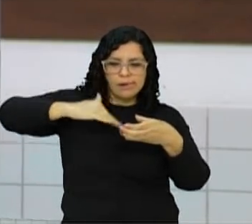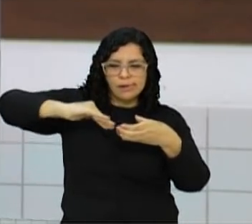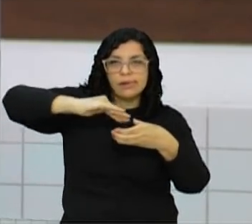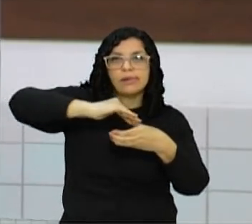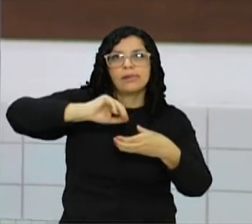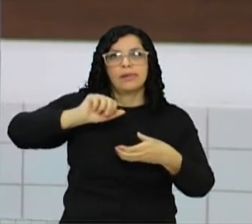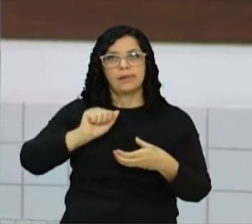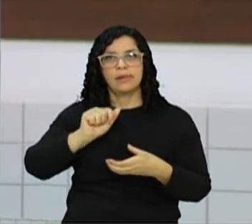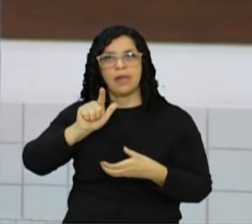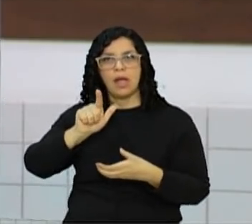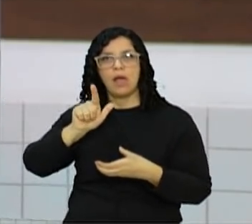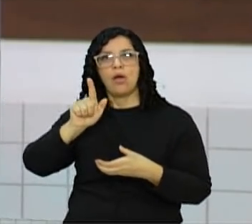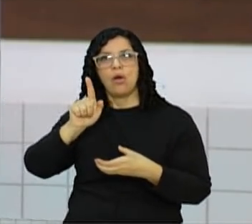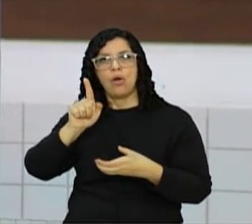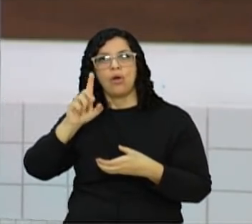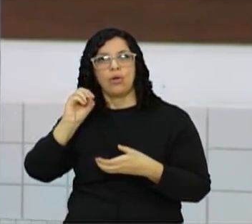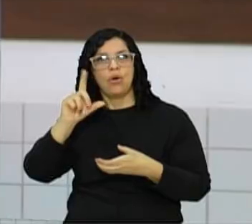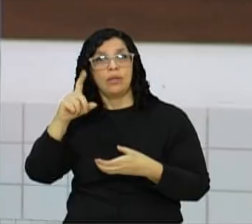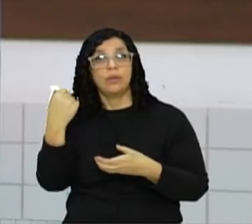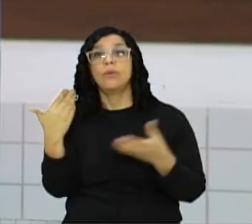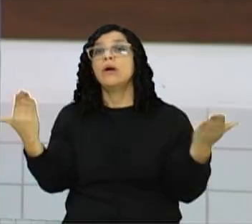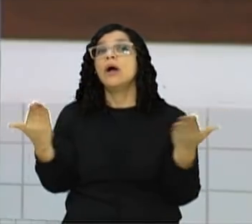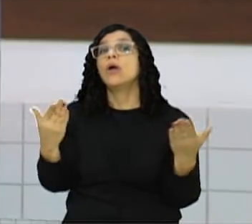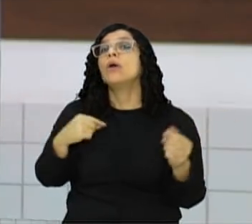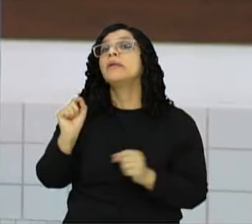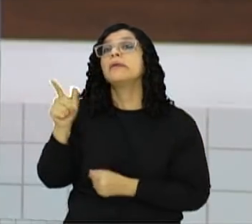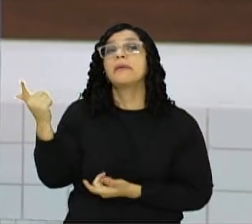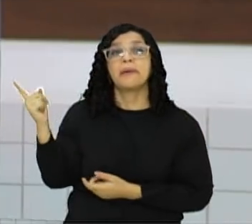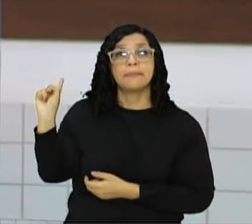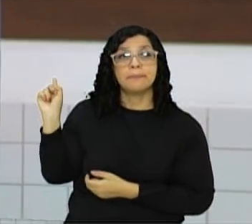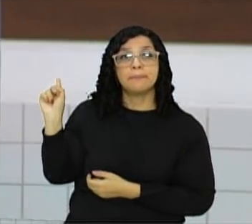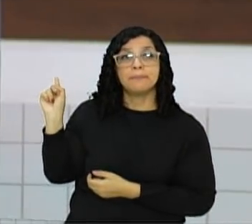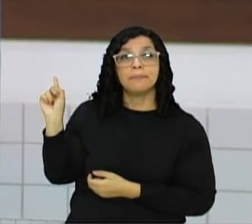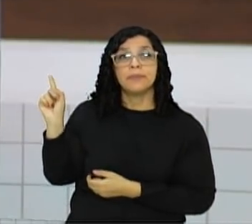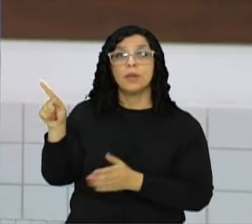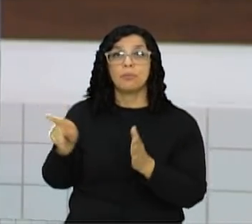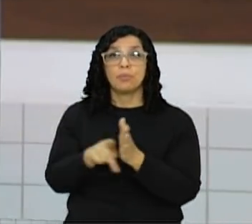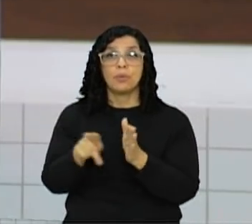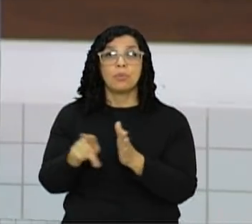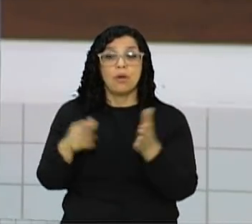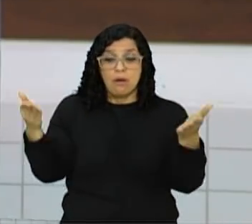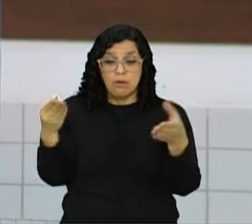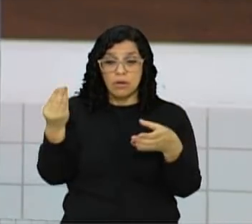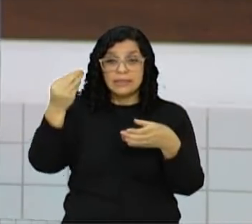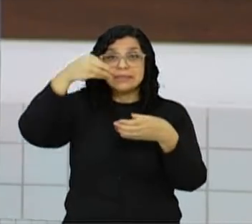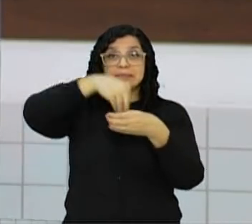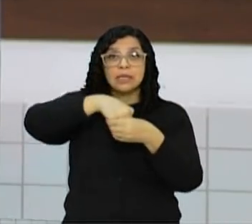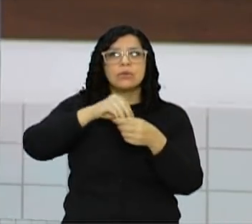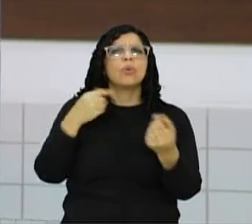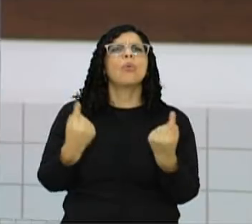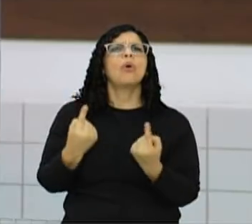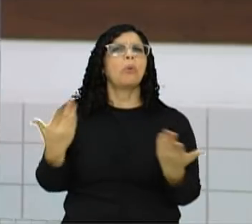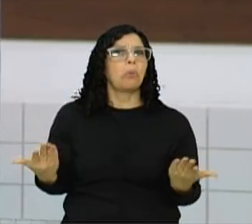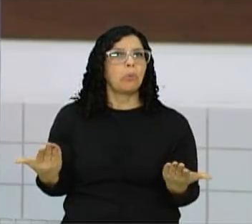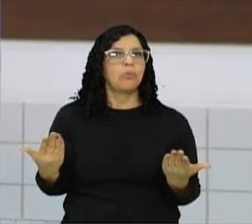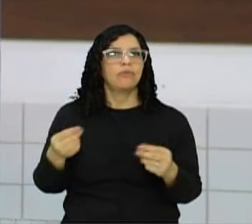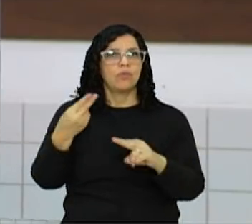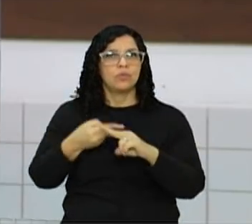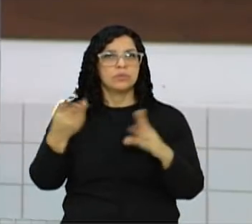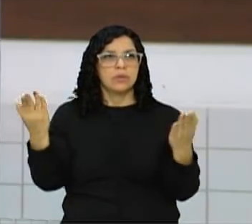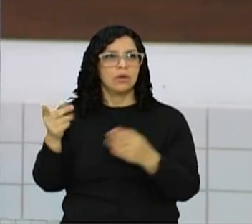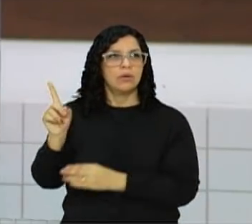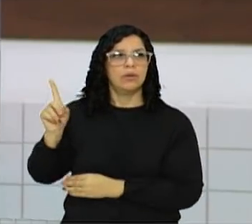o algodão. Vamos adiante? Quem que é o próximo da lista? Próximo etapa, quem vai ser o próximo